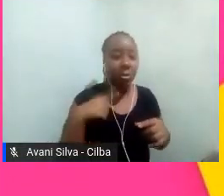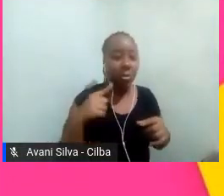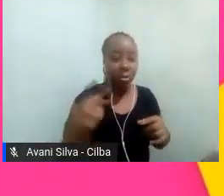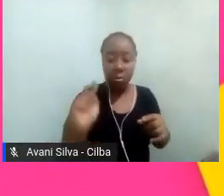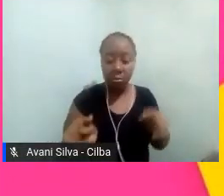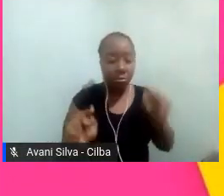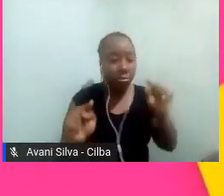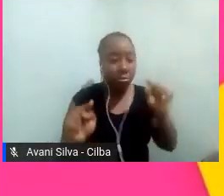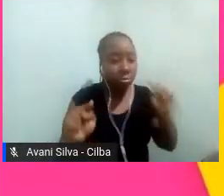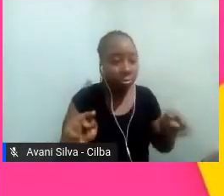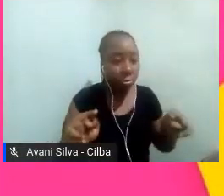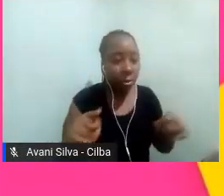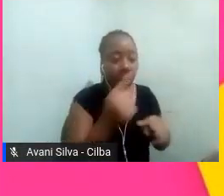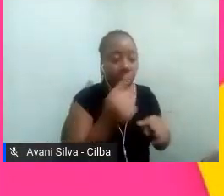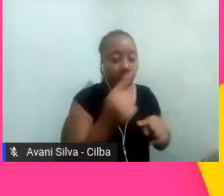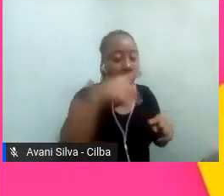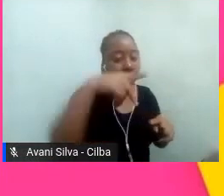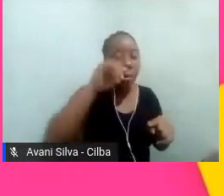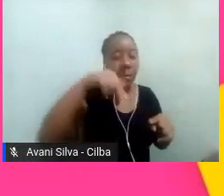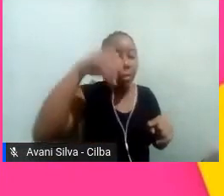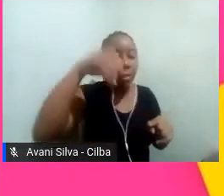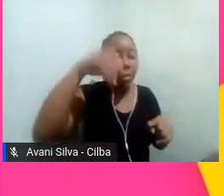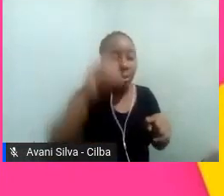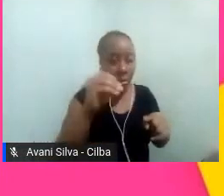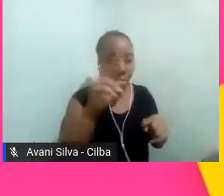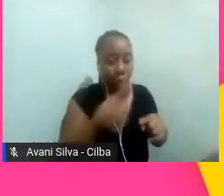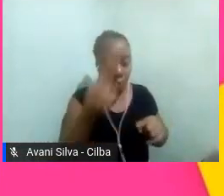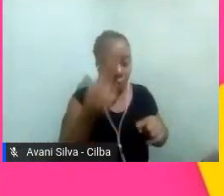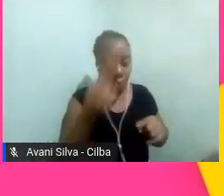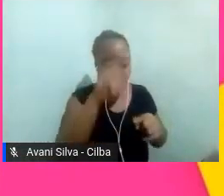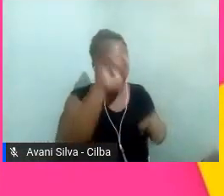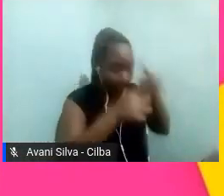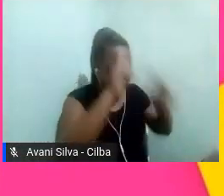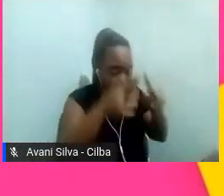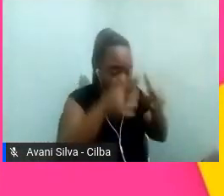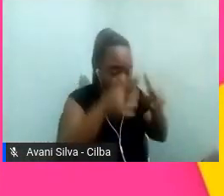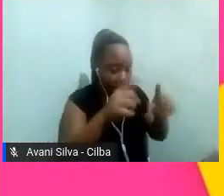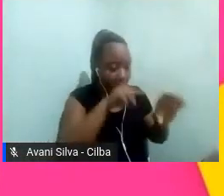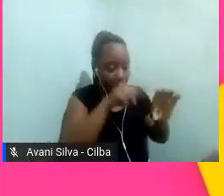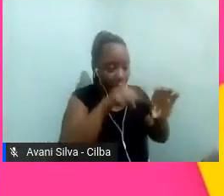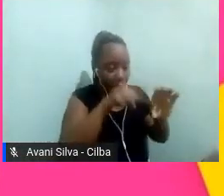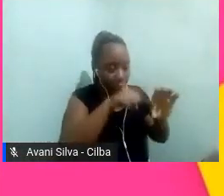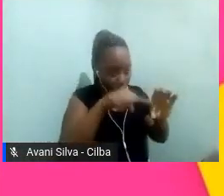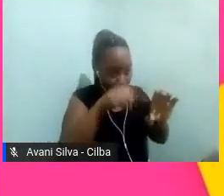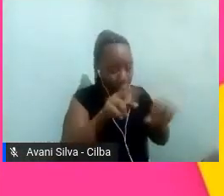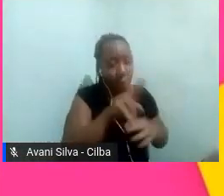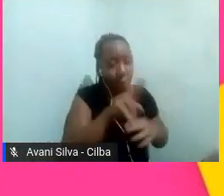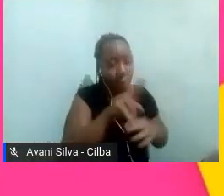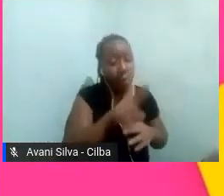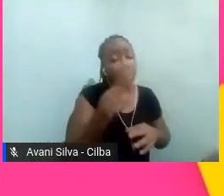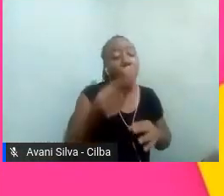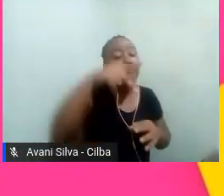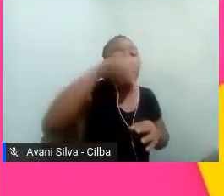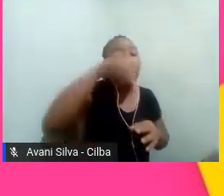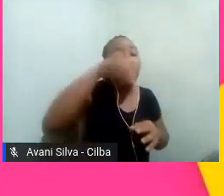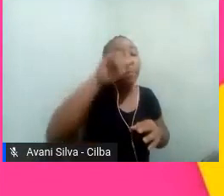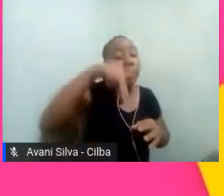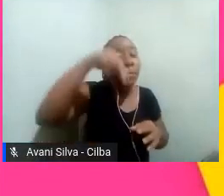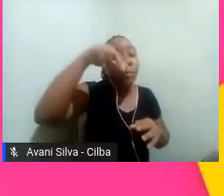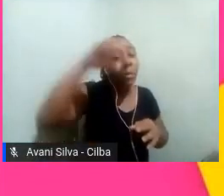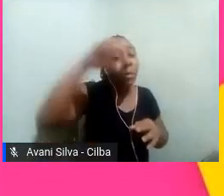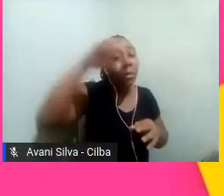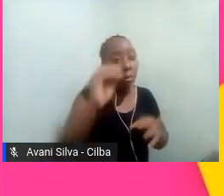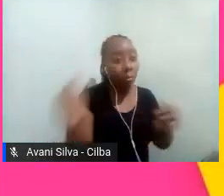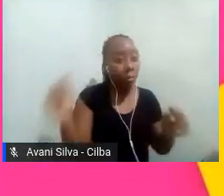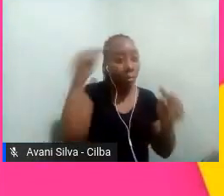para controlar um motor. E esses dois pinos, eu vou dar o nome deles aqui, ó. Então, eu tinha um